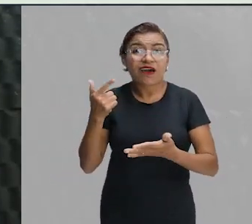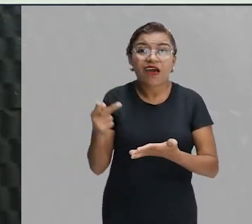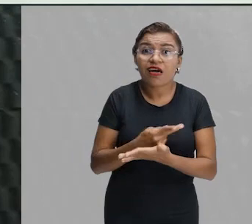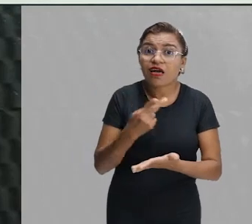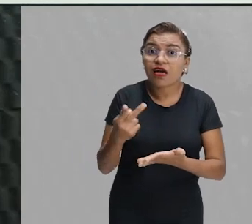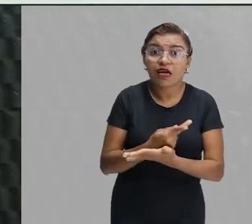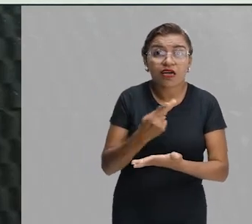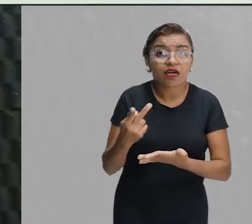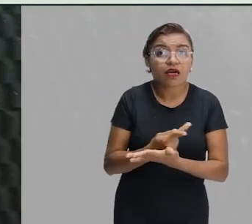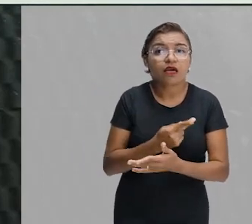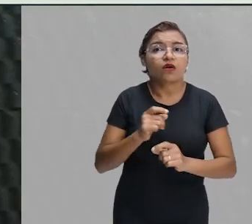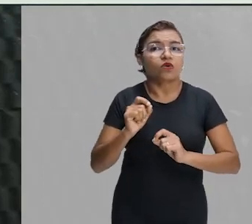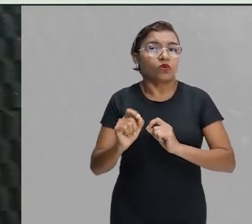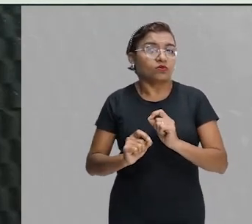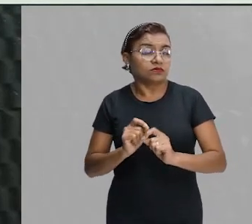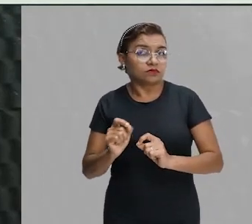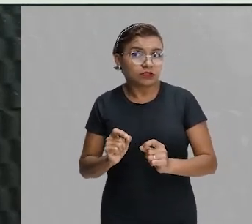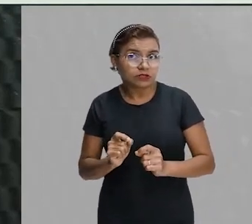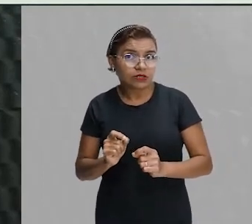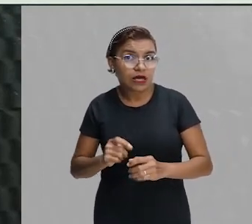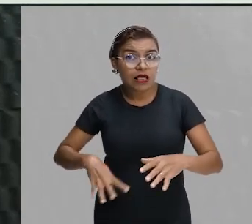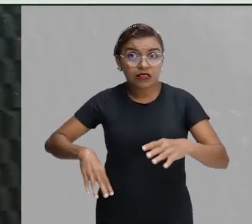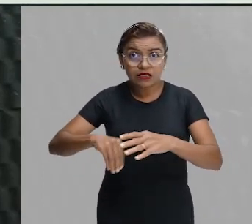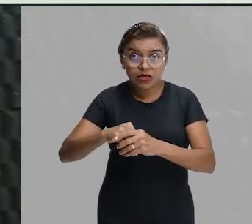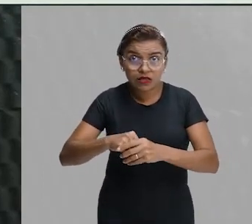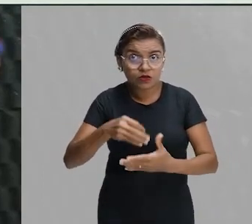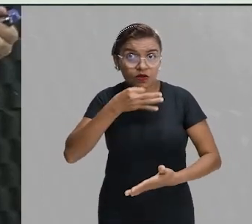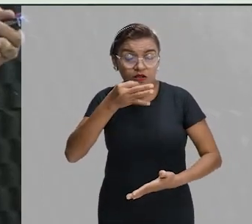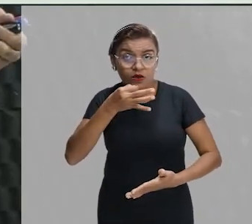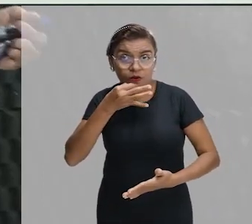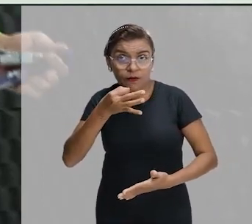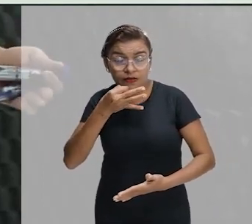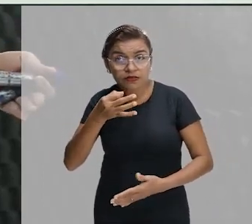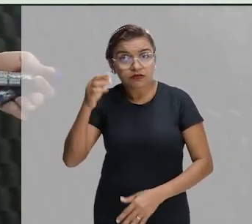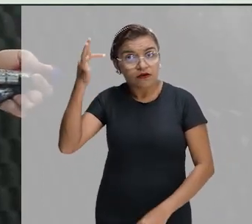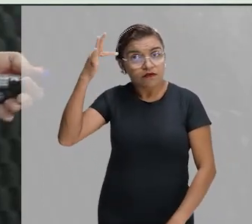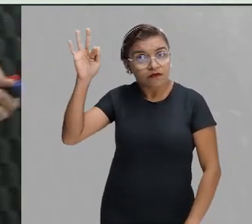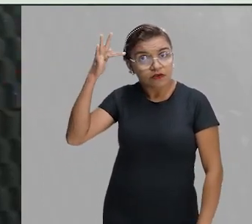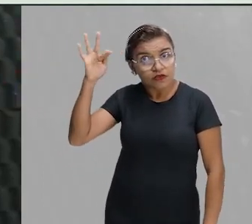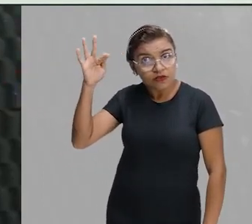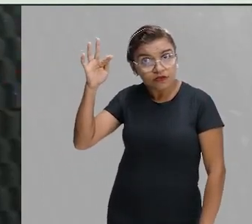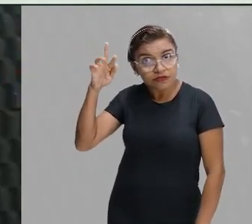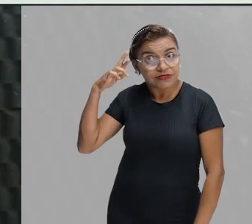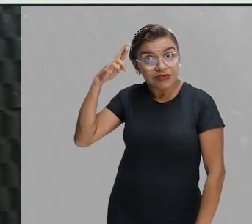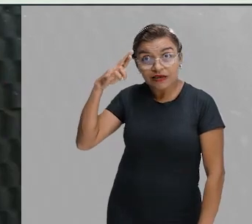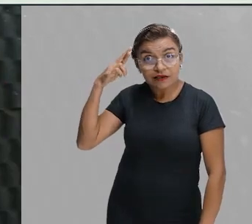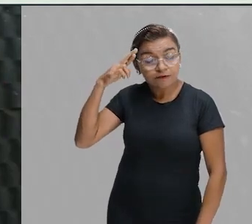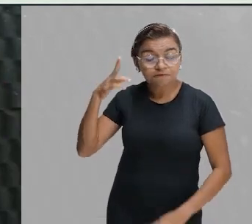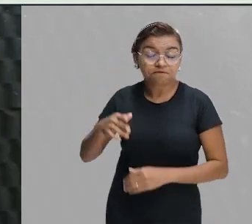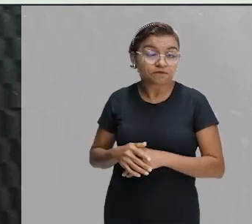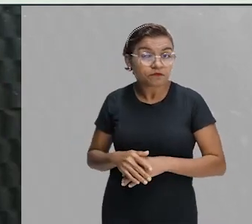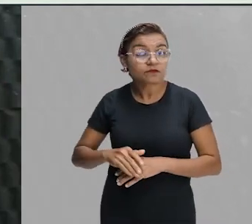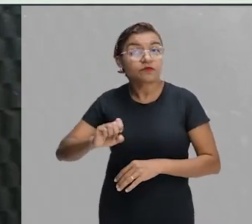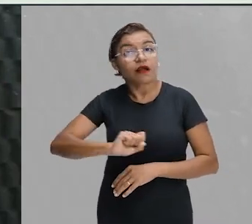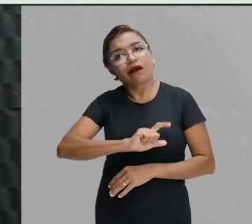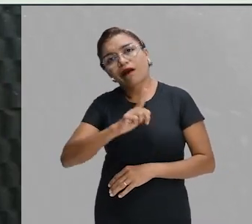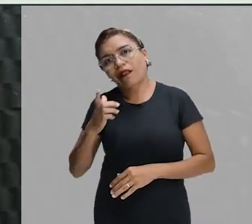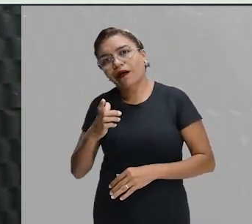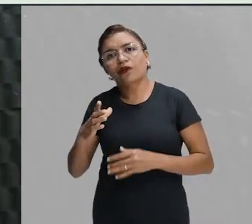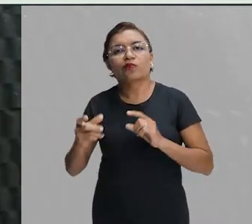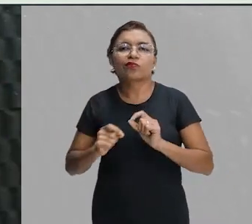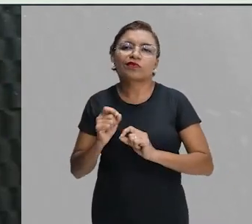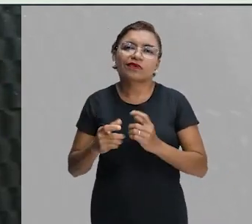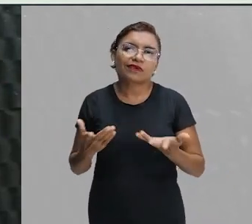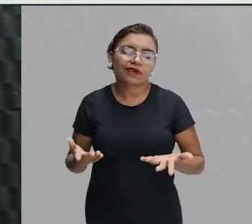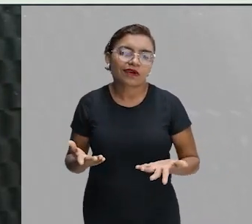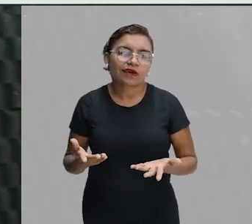de inconsistências dentro da argumentação filosófica, lógico e racional. Isso, claro, como eu já falei a você, se torna um determinado